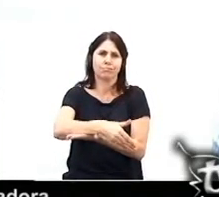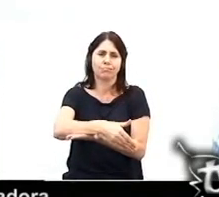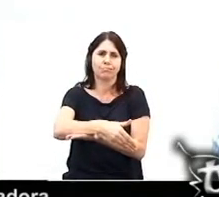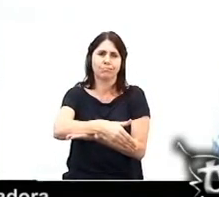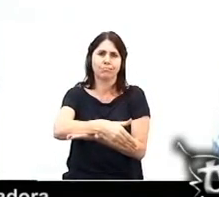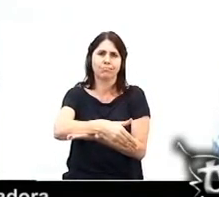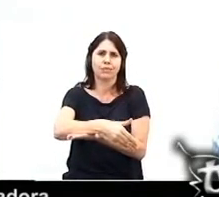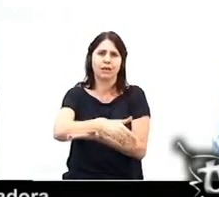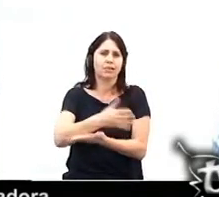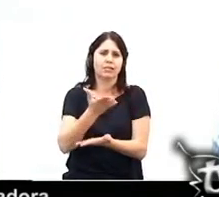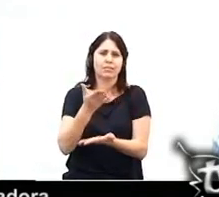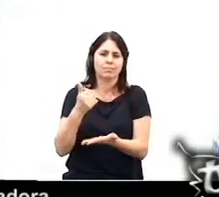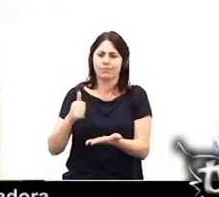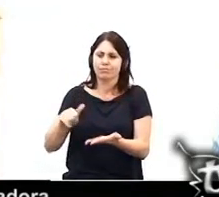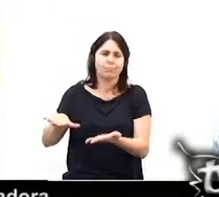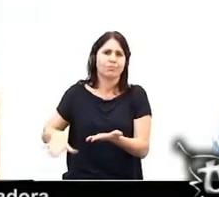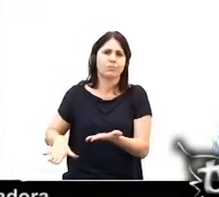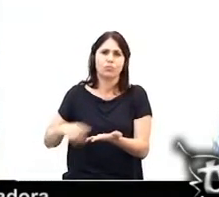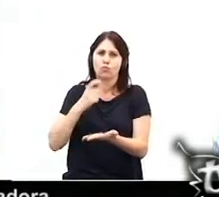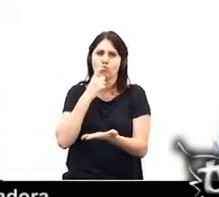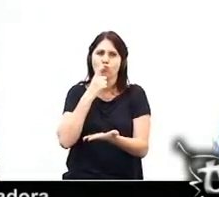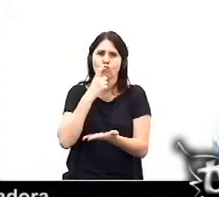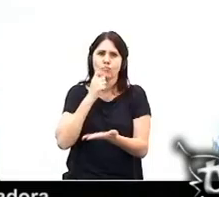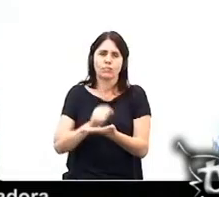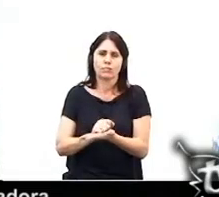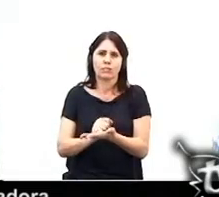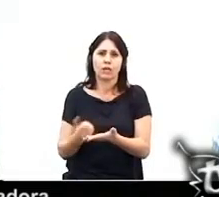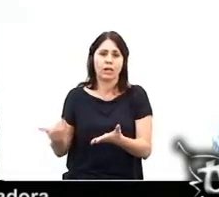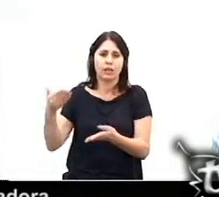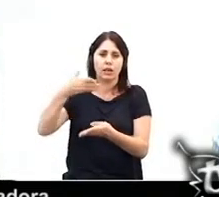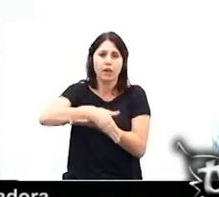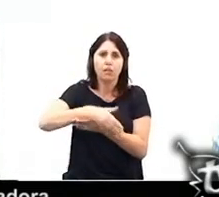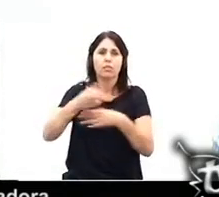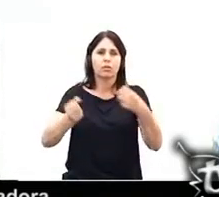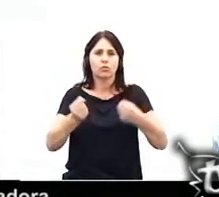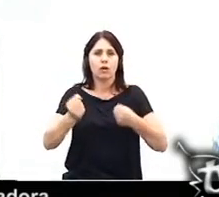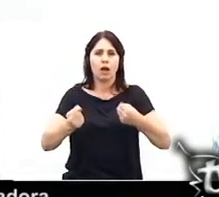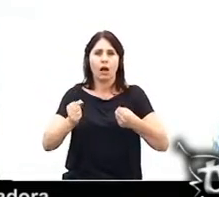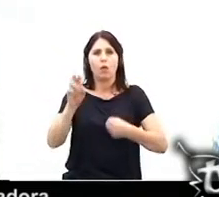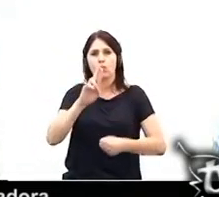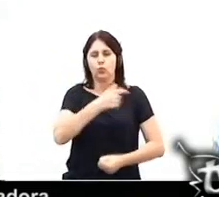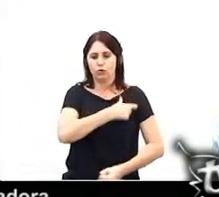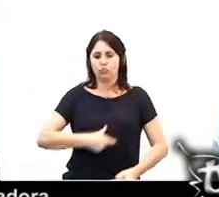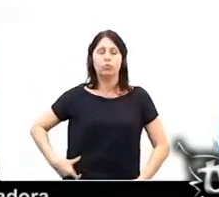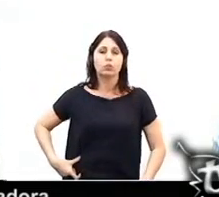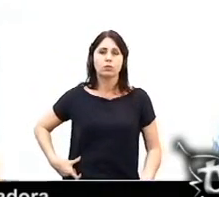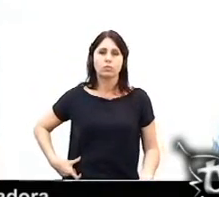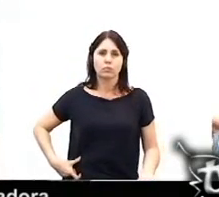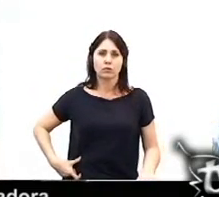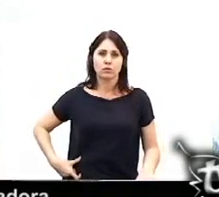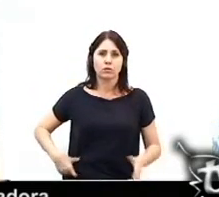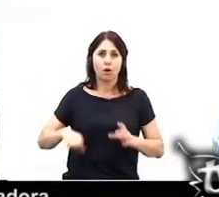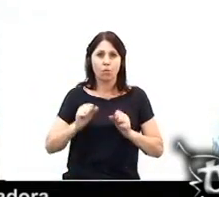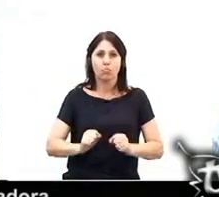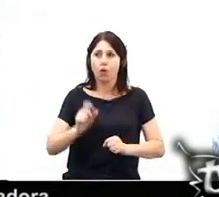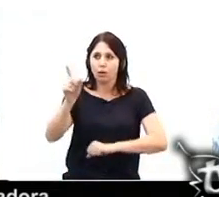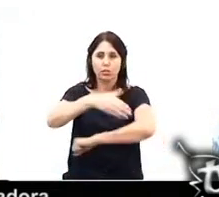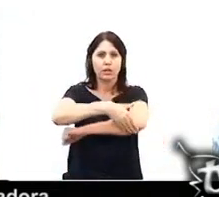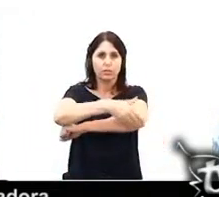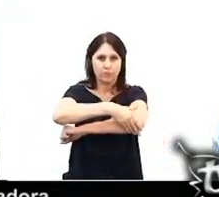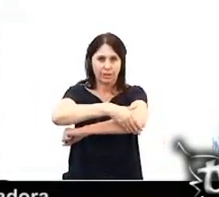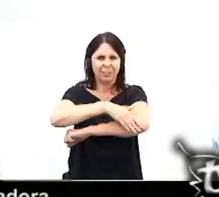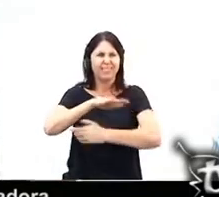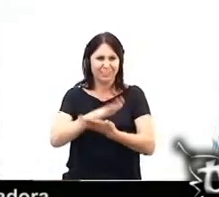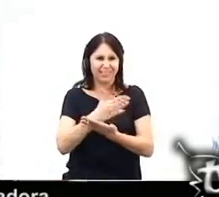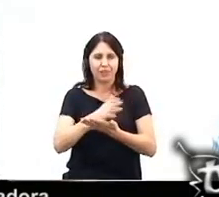das nossas crianças, que eu acredito muito, assim, que é o nosso futuro, porque eu tenho um pequenininho de 8 anos que ele